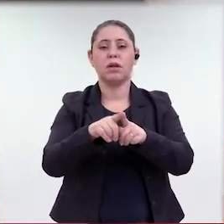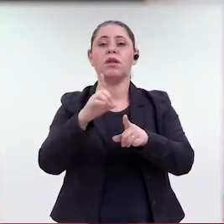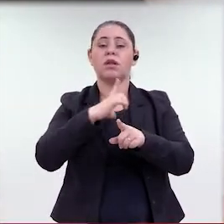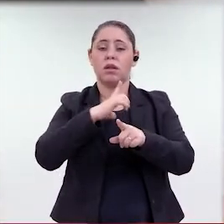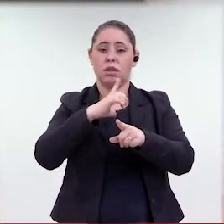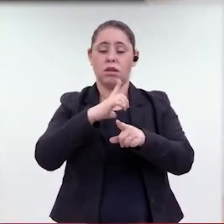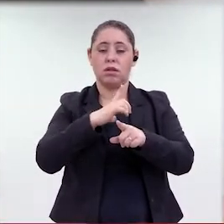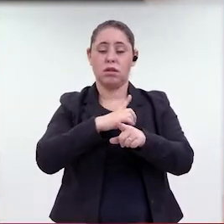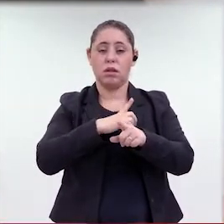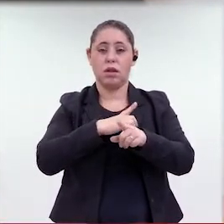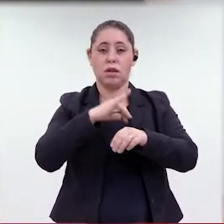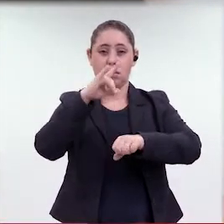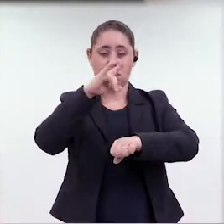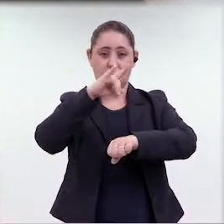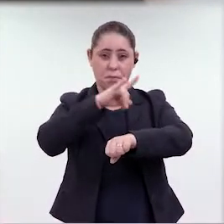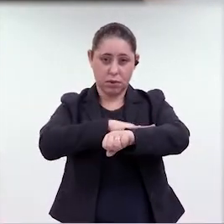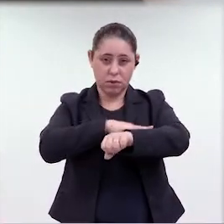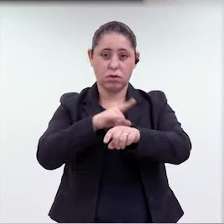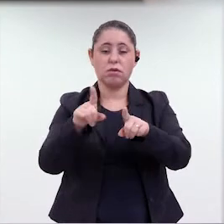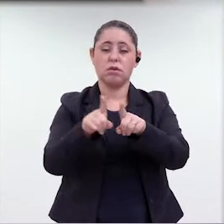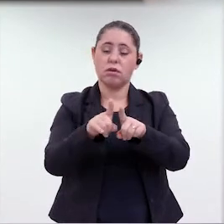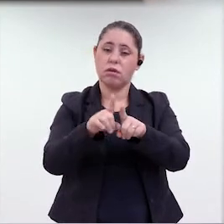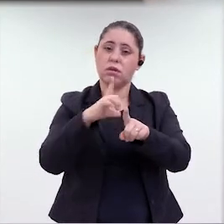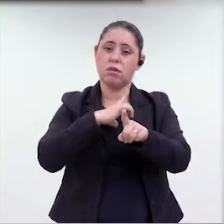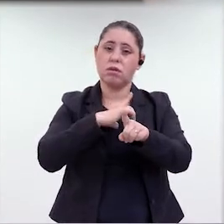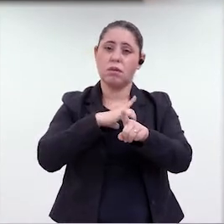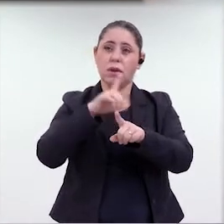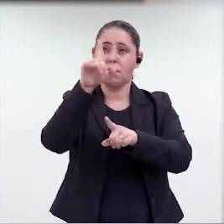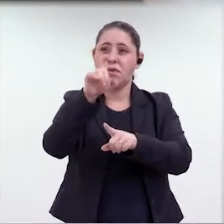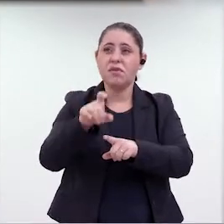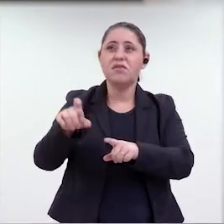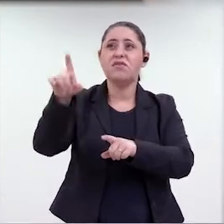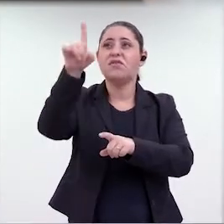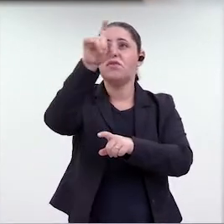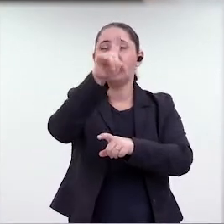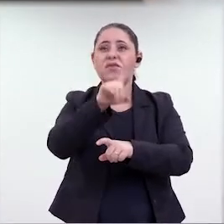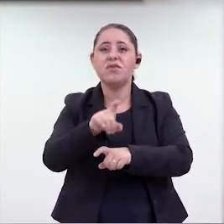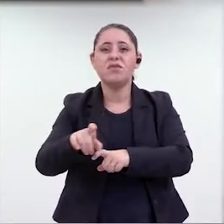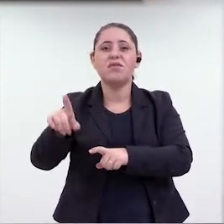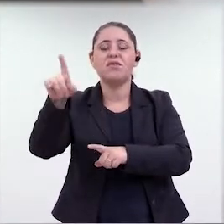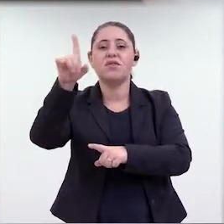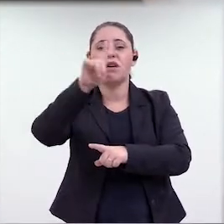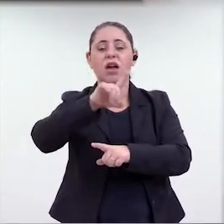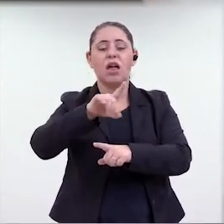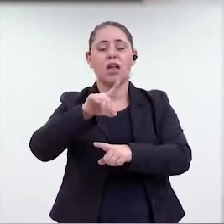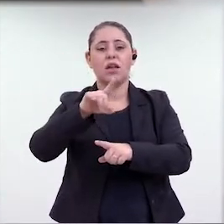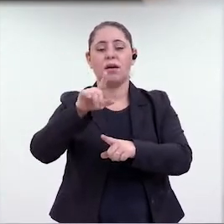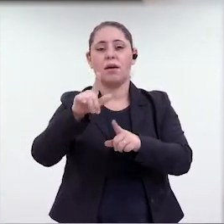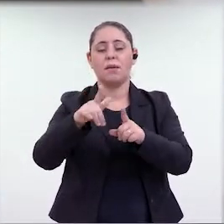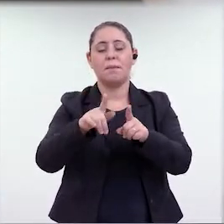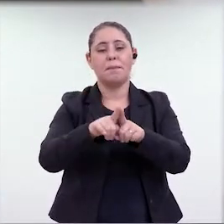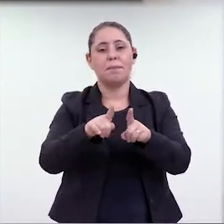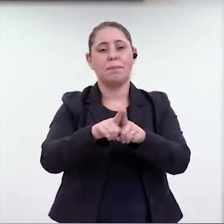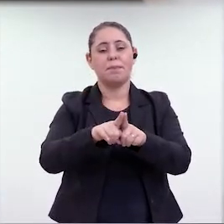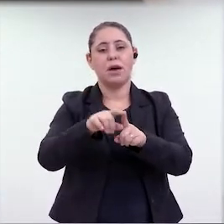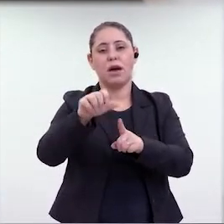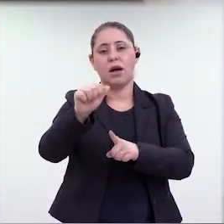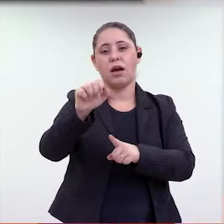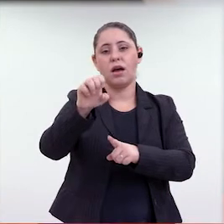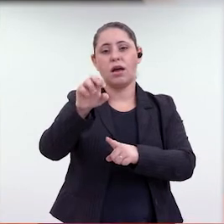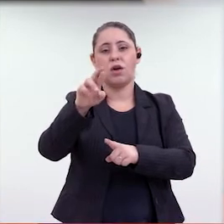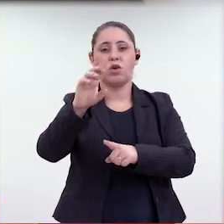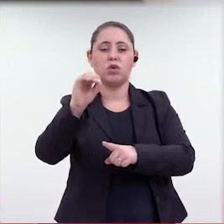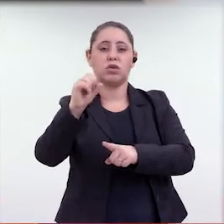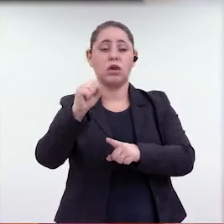banheiro, né, tem os dispensers de descarga, enfim. Os aerossóis ficam Então, as gotículas de aerossóis vão de 40